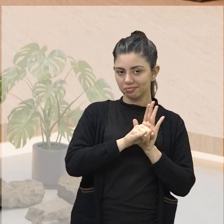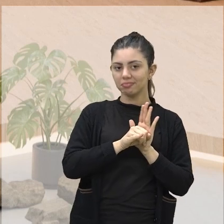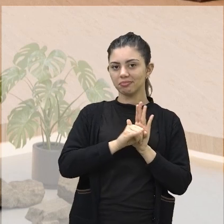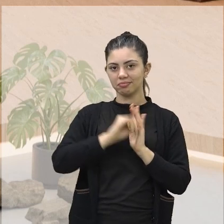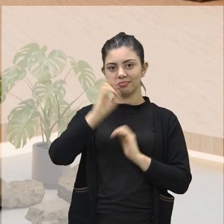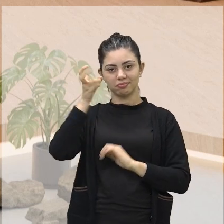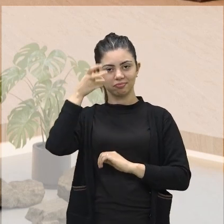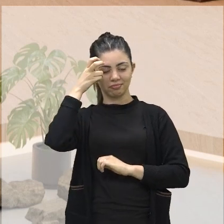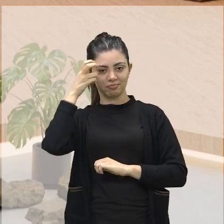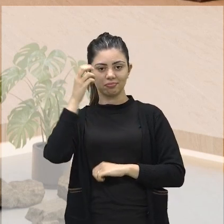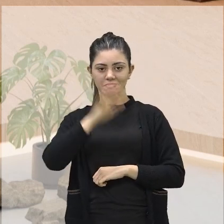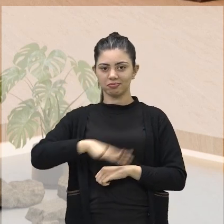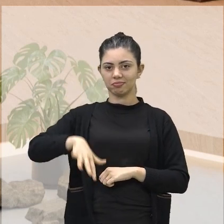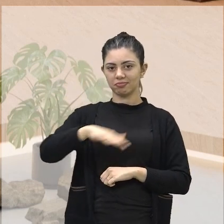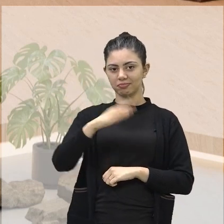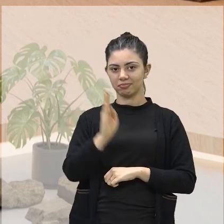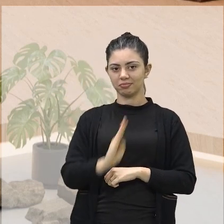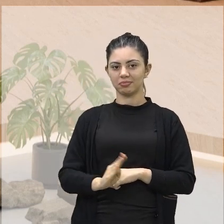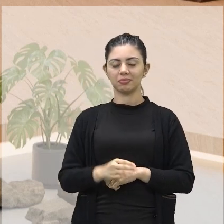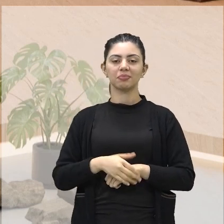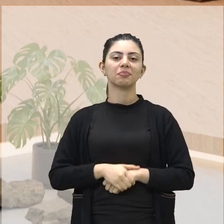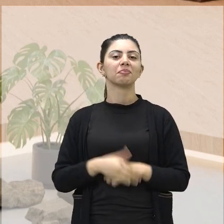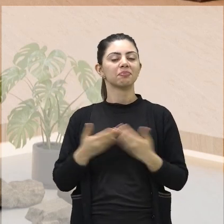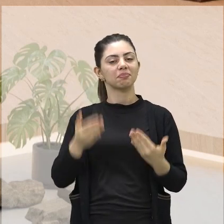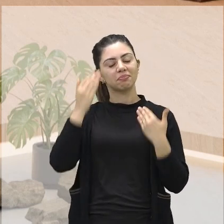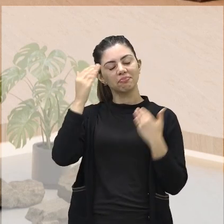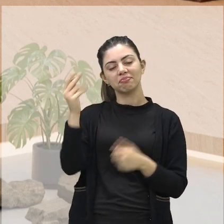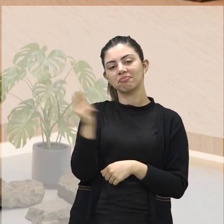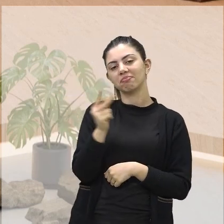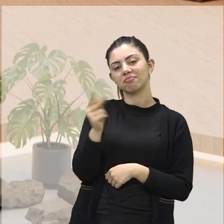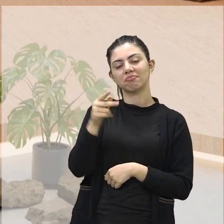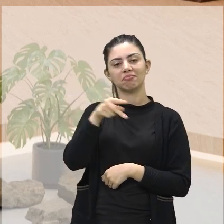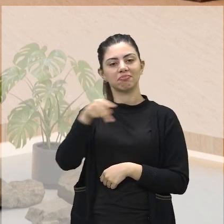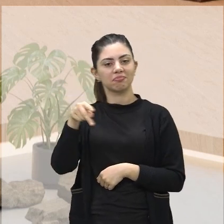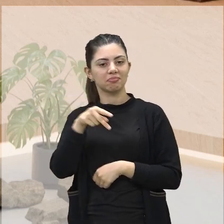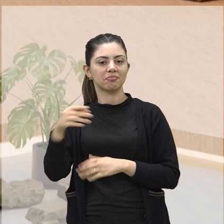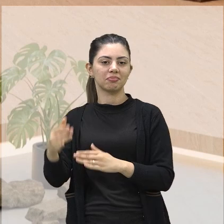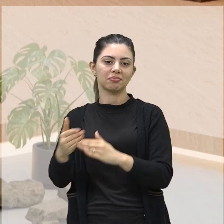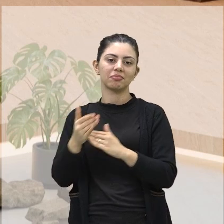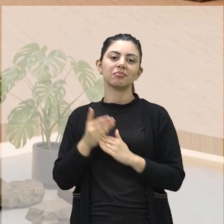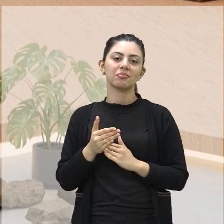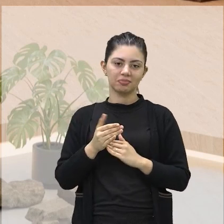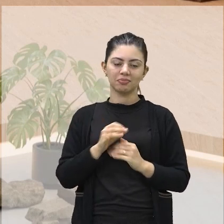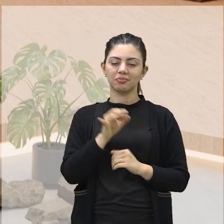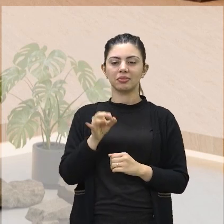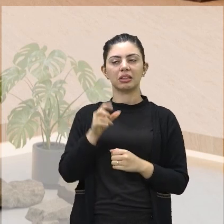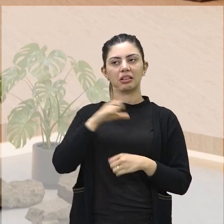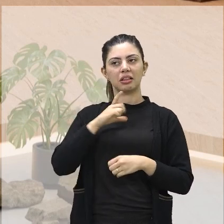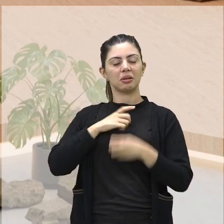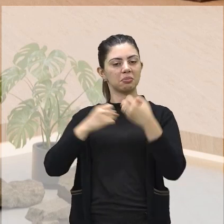identidade nacional aqui no Brasil. Queria agradecer a professora Michele Santos, professor Josino, muito obrigado pela